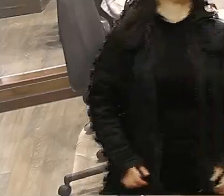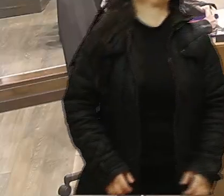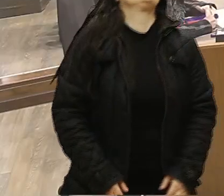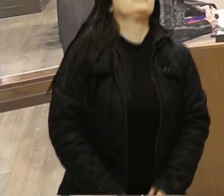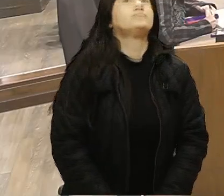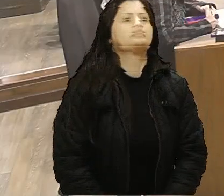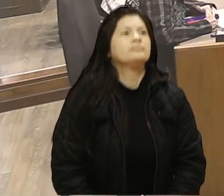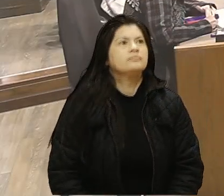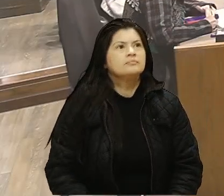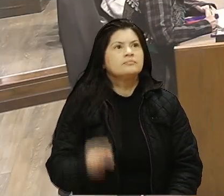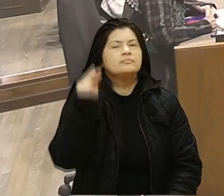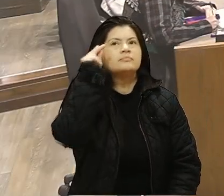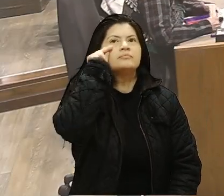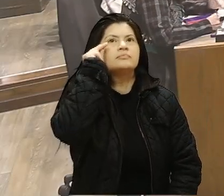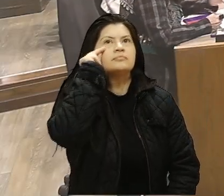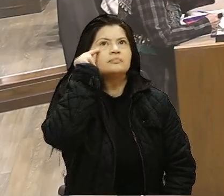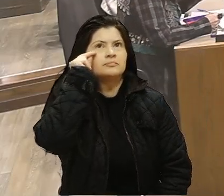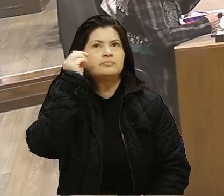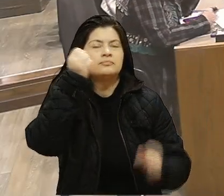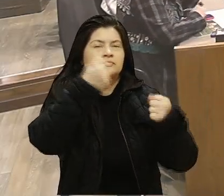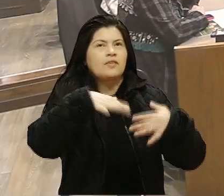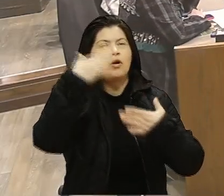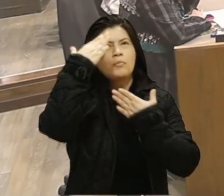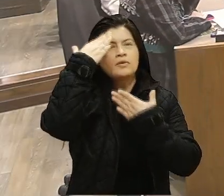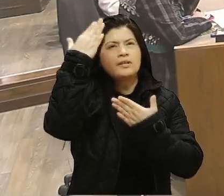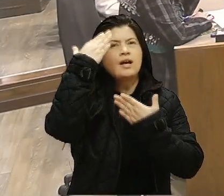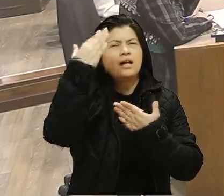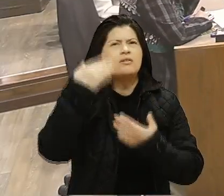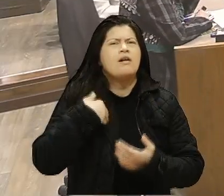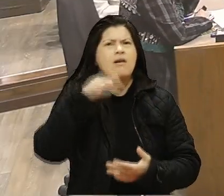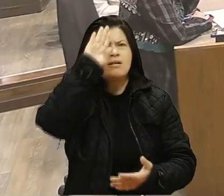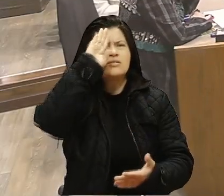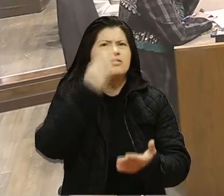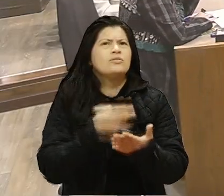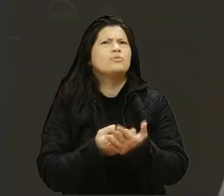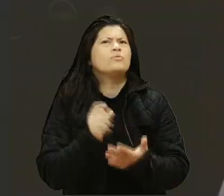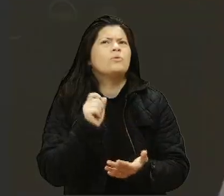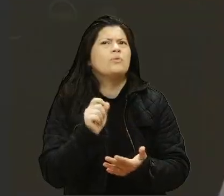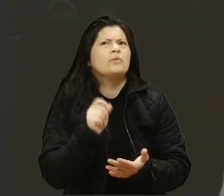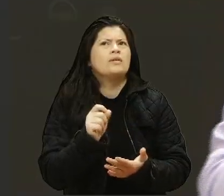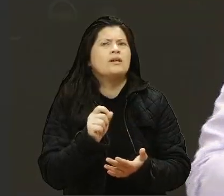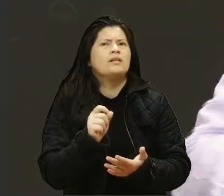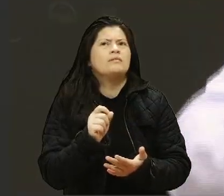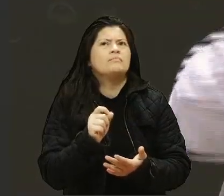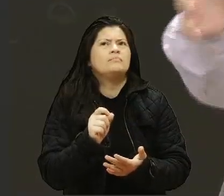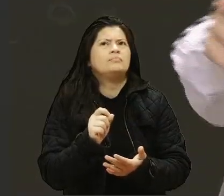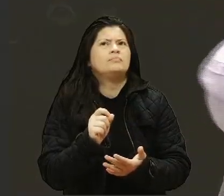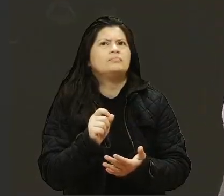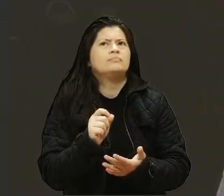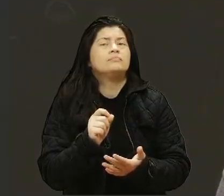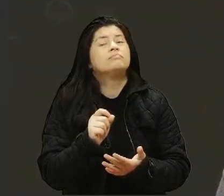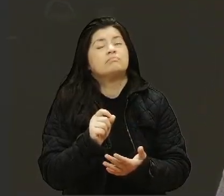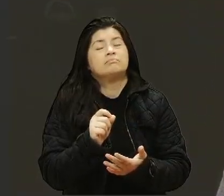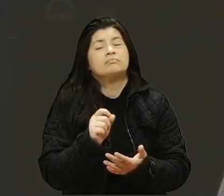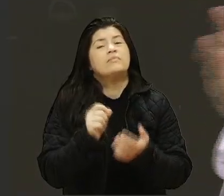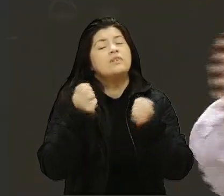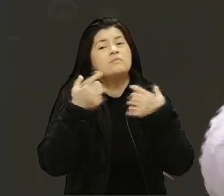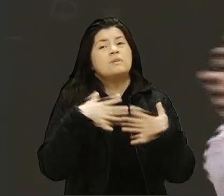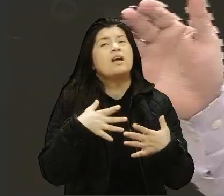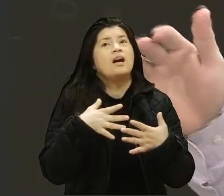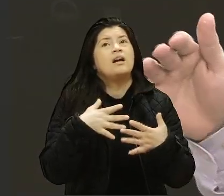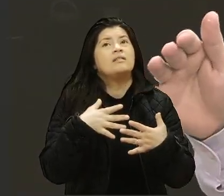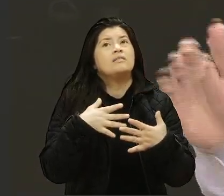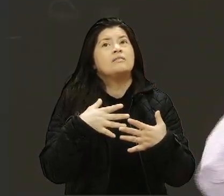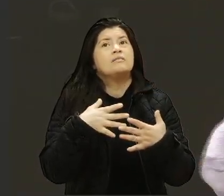Libardi. Presidente, muito obrigado. Eu acredito que quem alega ou indica um preposto